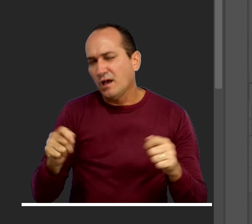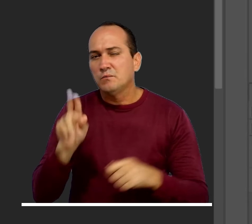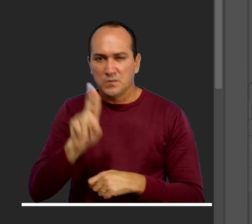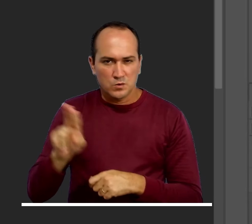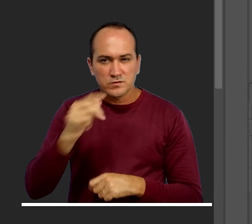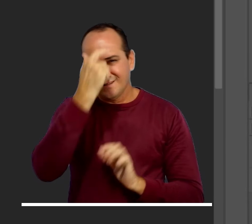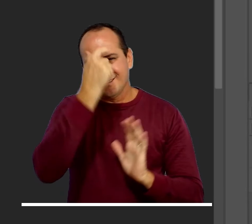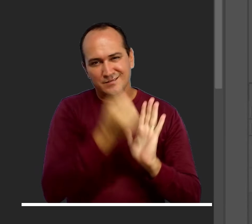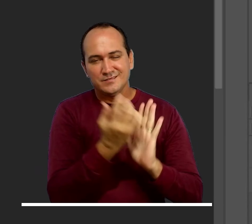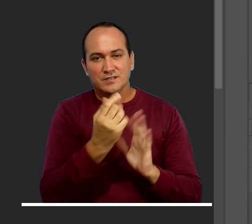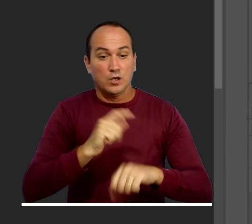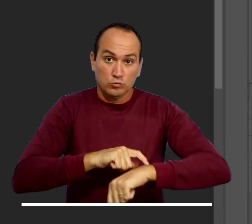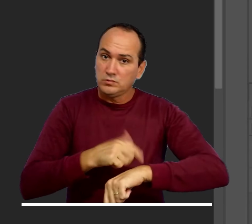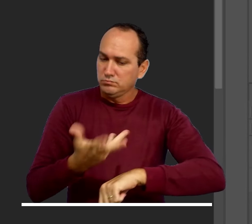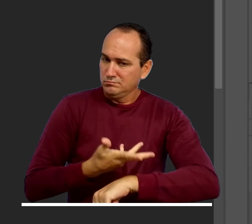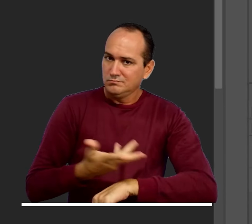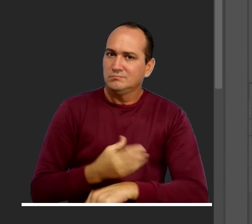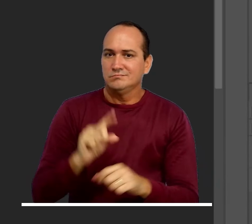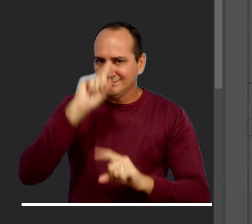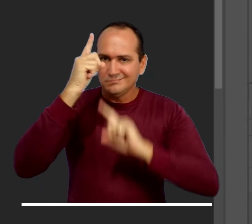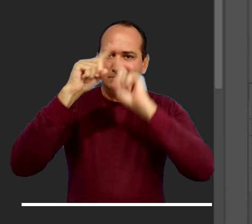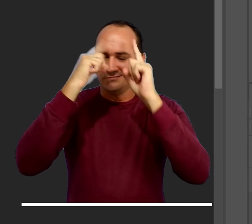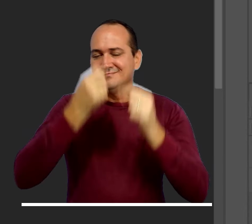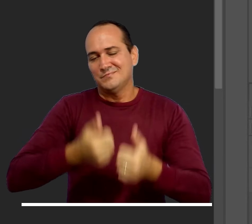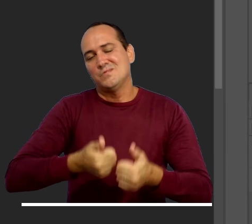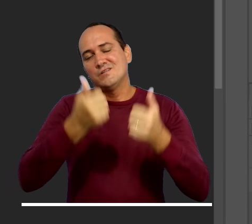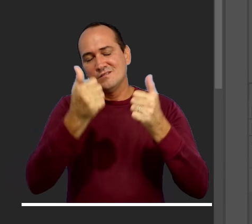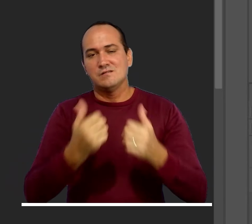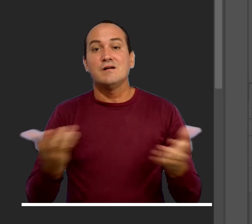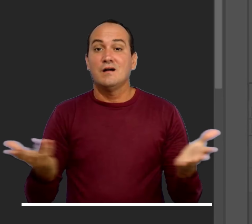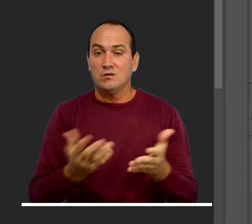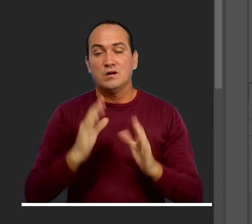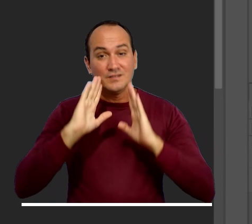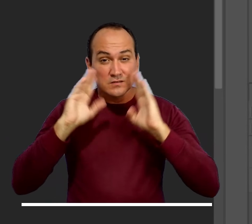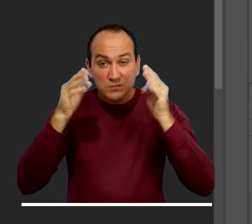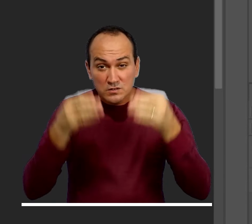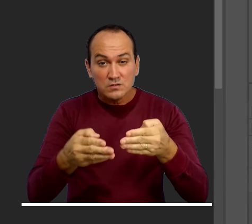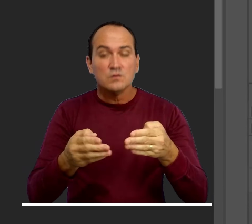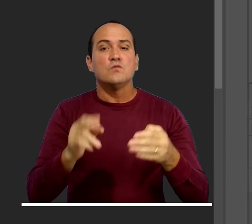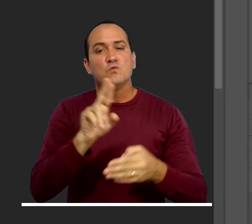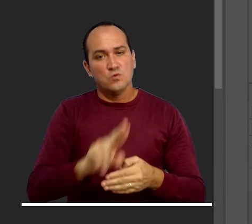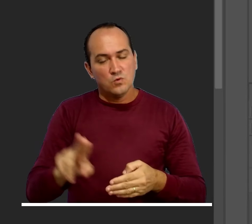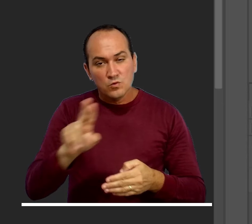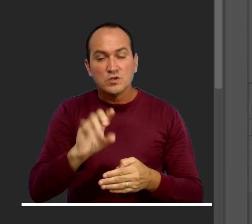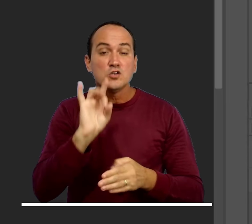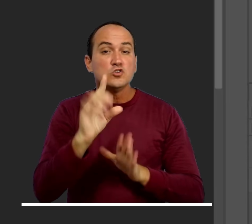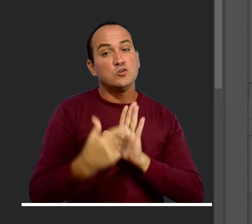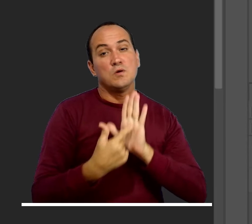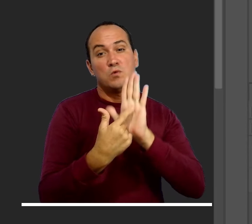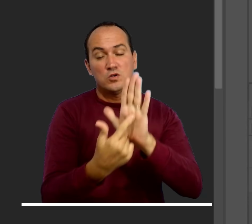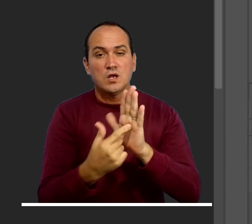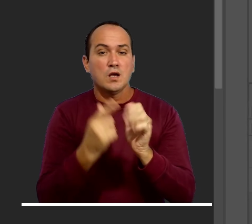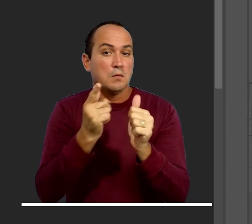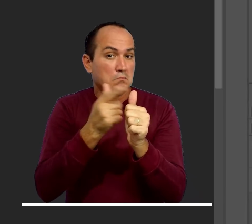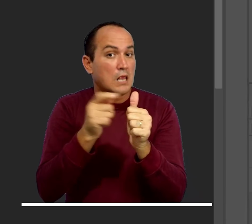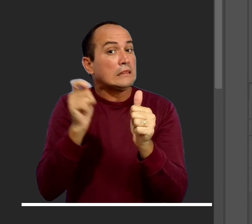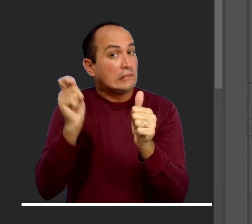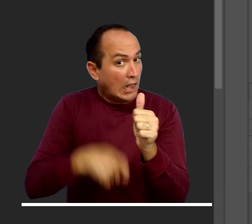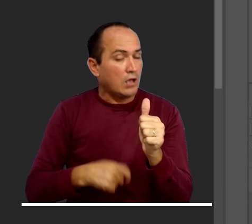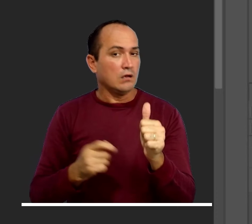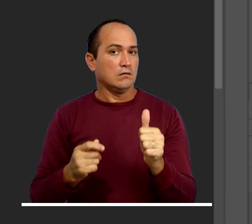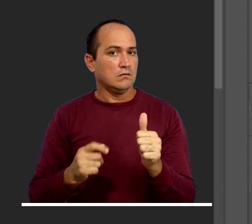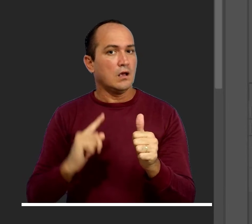tempo para coisas mais interessantes e criativas. Então, nesse caso especificamente, eu vou utilizar simplesmente para mostrar para vocês uma primeira